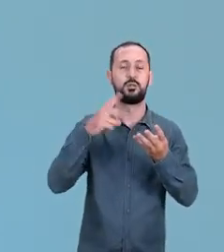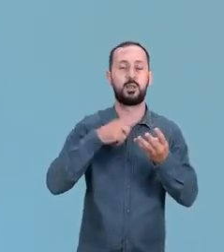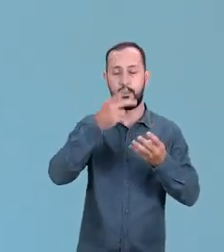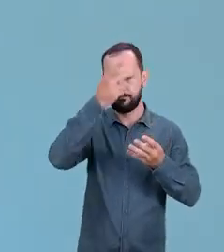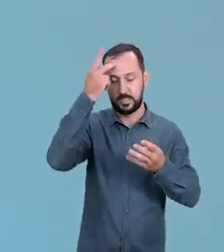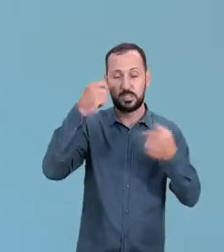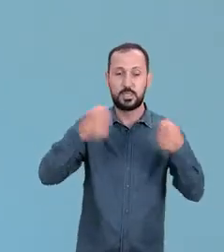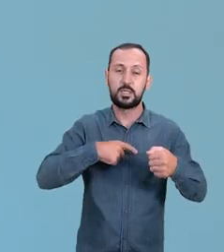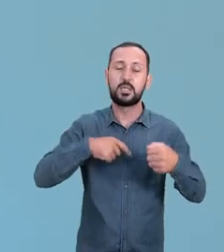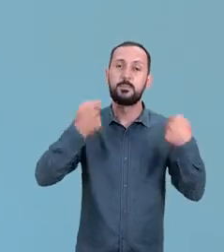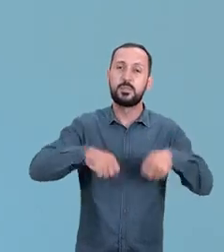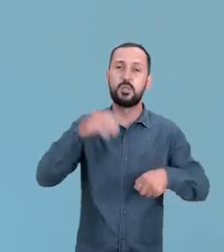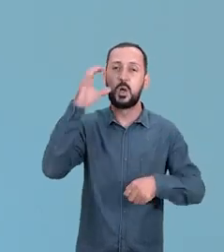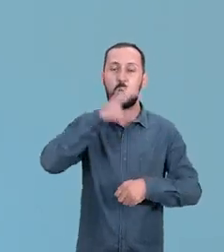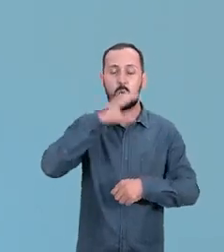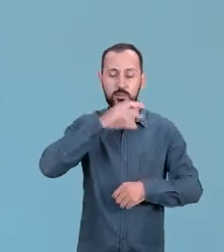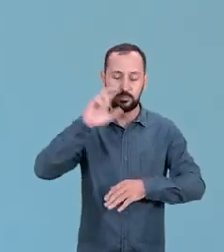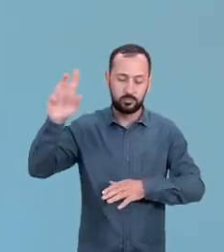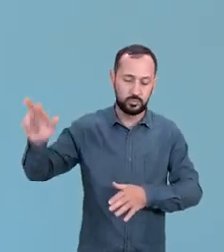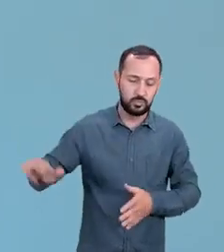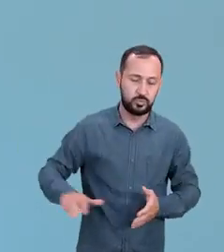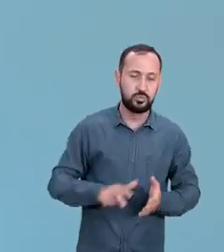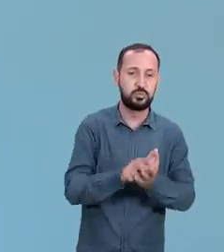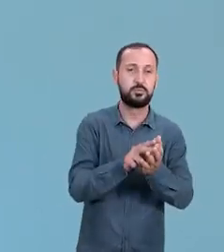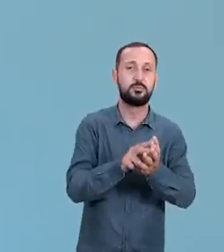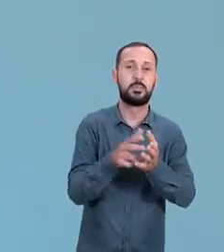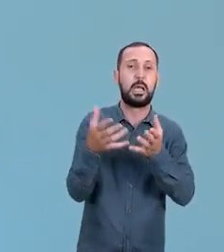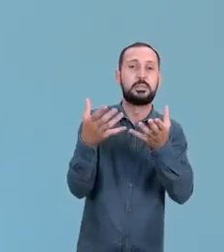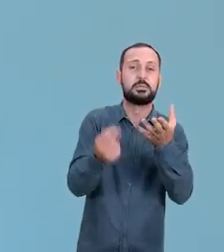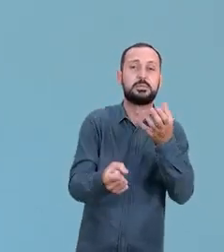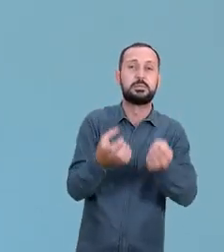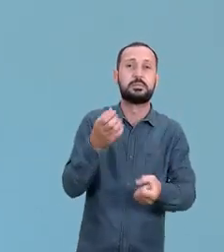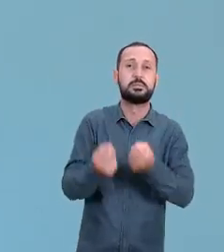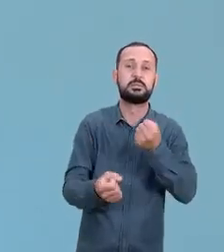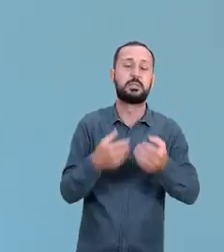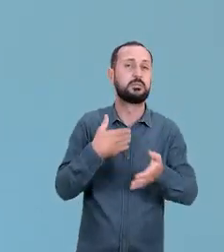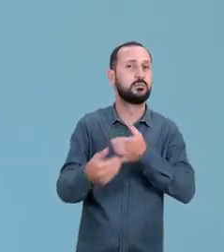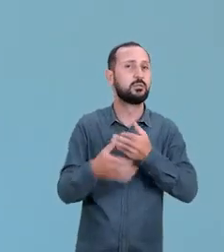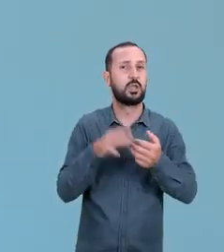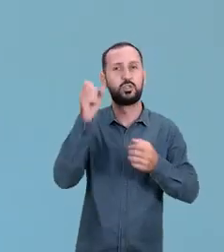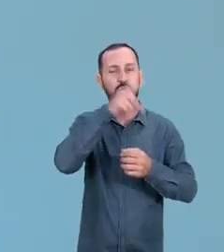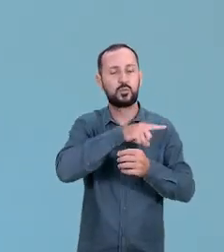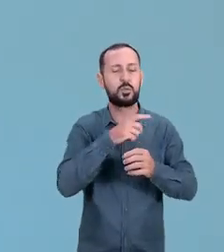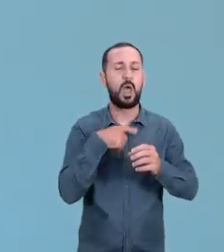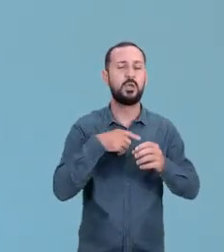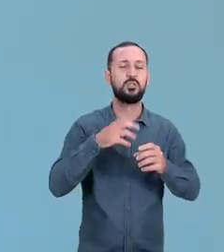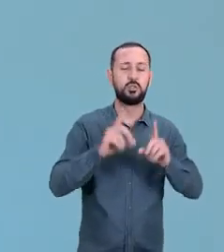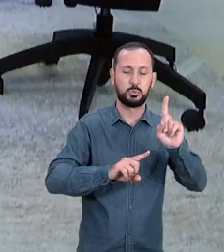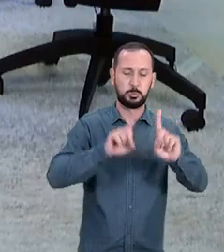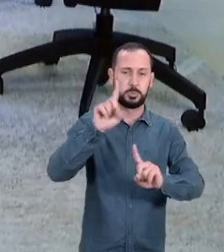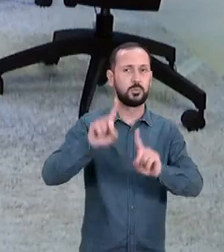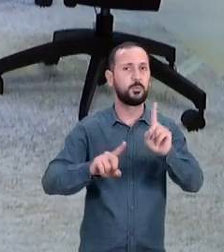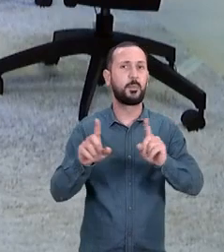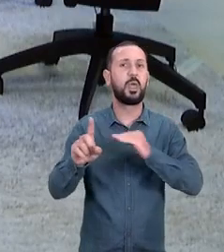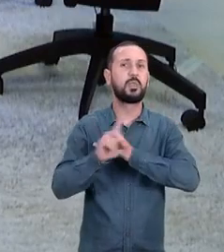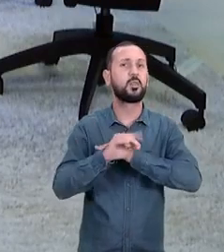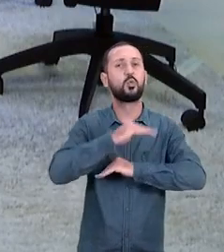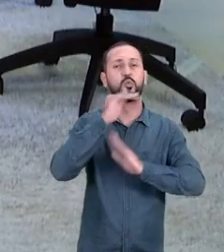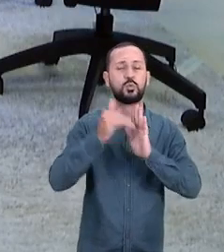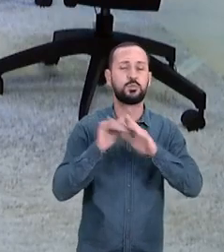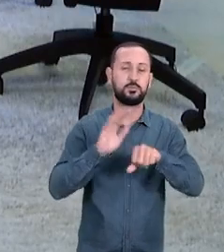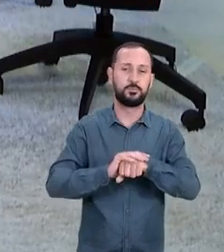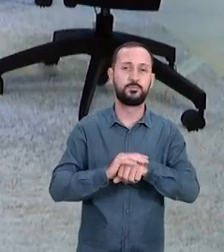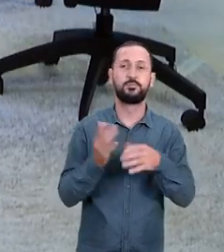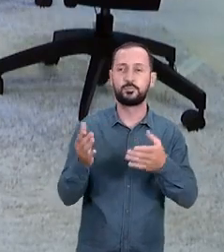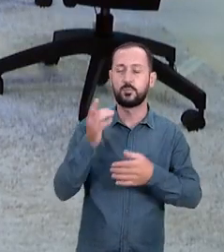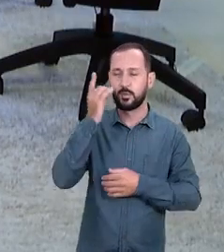recebendo essa demanda de forma a atender em todas as áreas de complexidade para tratar todas as doenças. Deputado Renato,